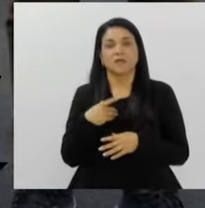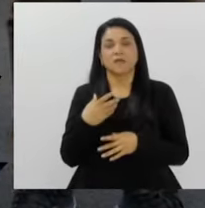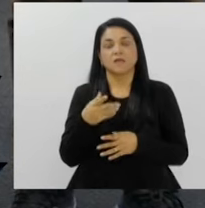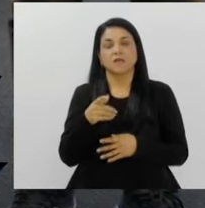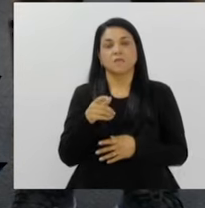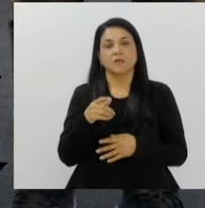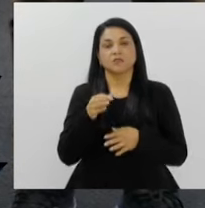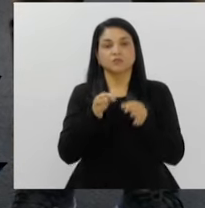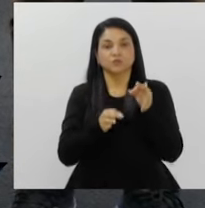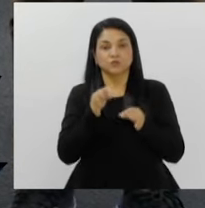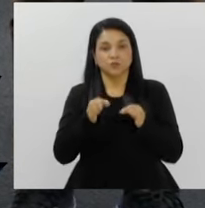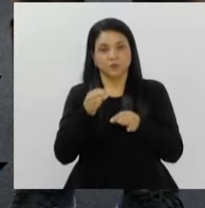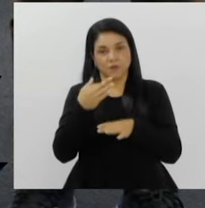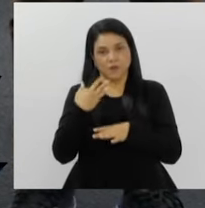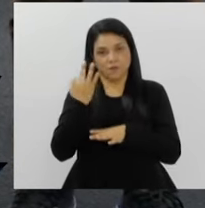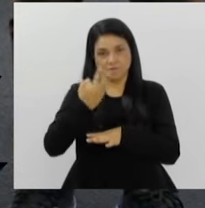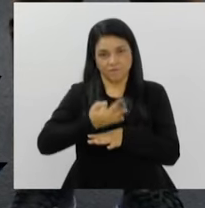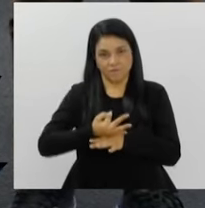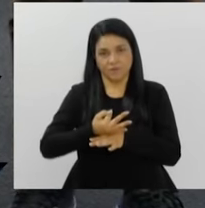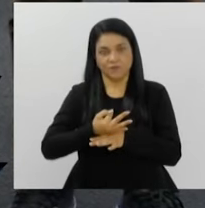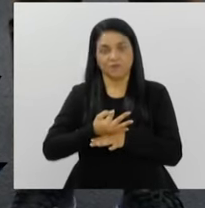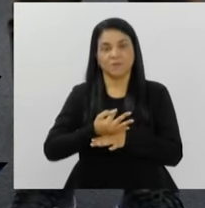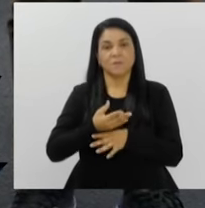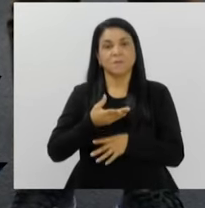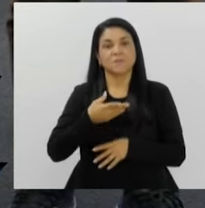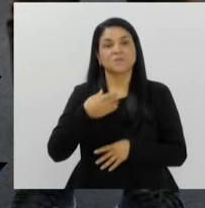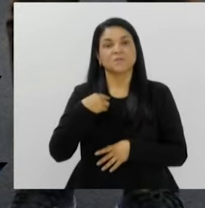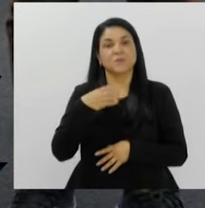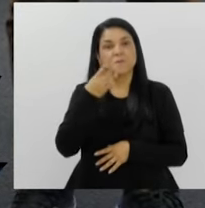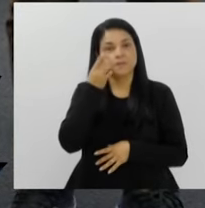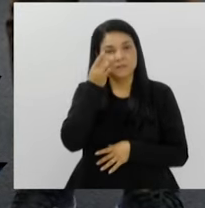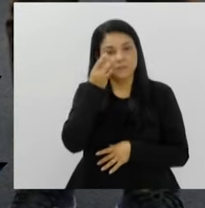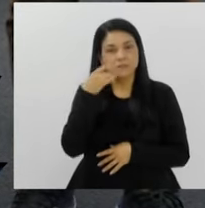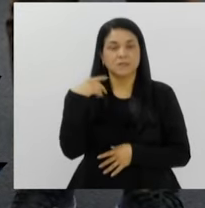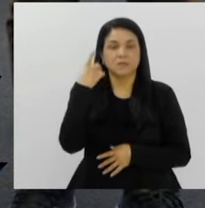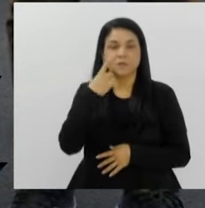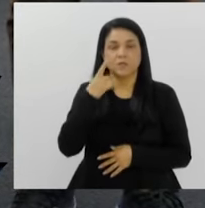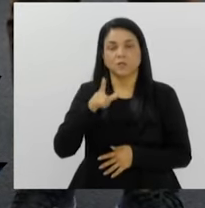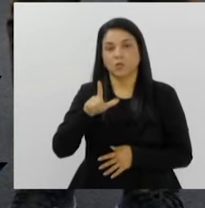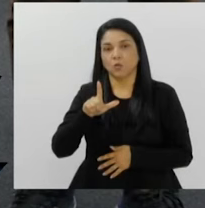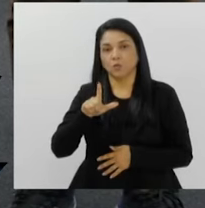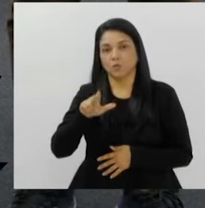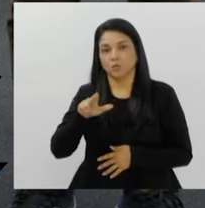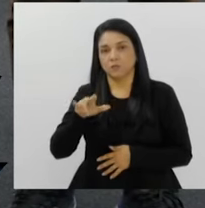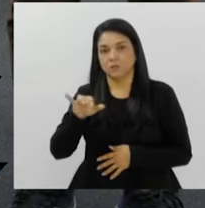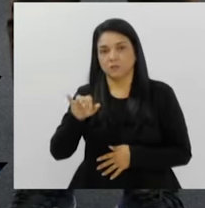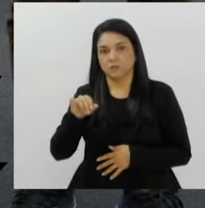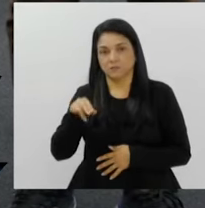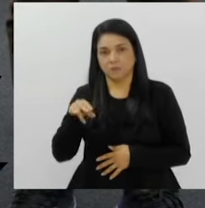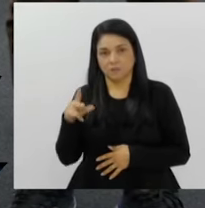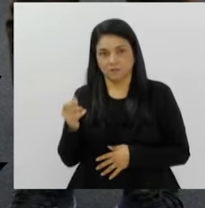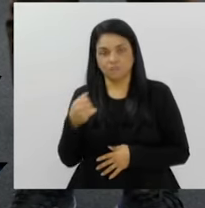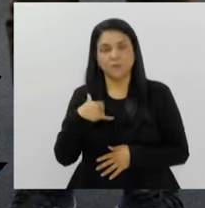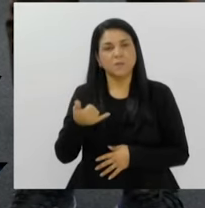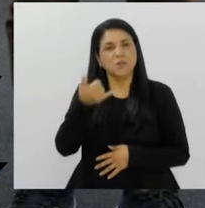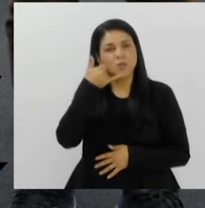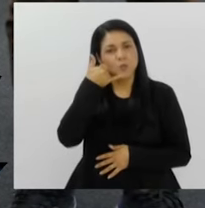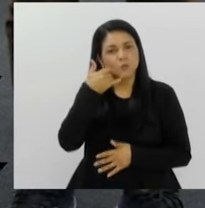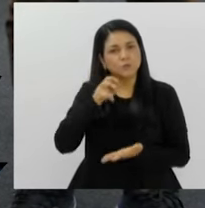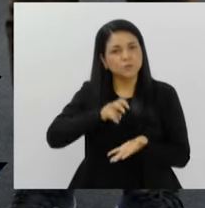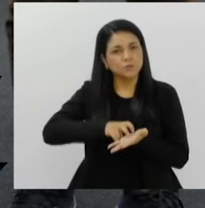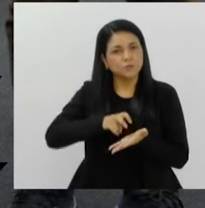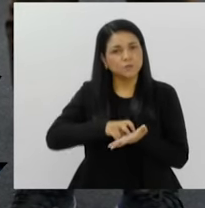forma remota, da deputada Lucinha, que me telefonou cedo, dizendo que tinha